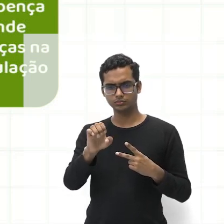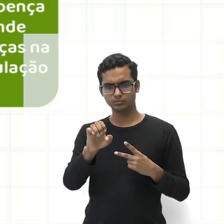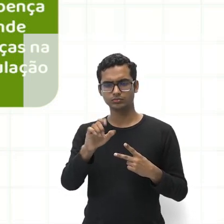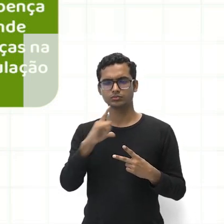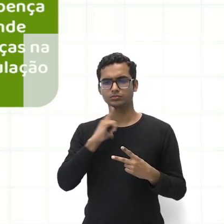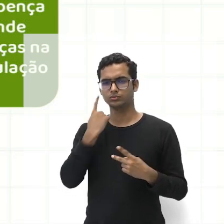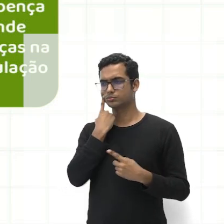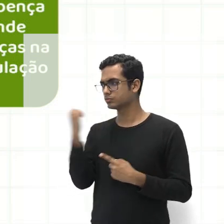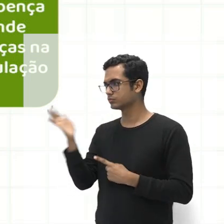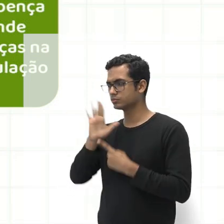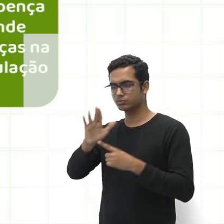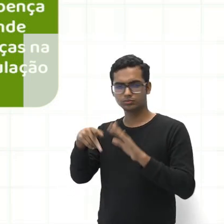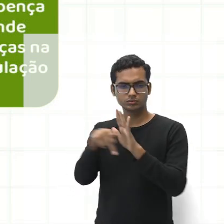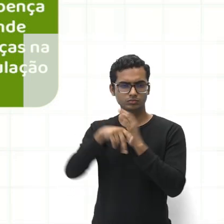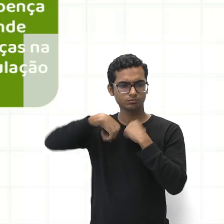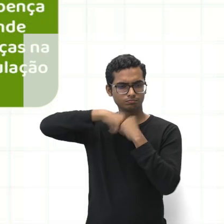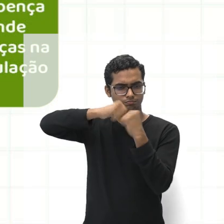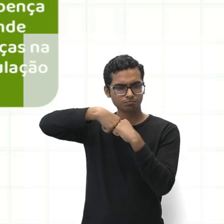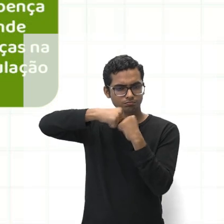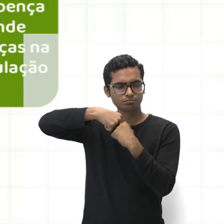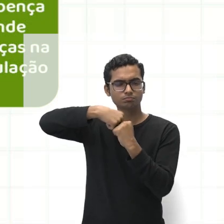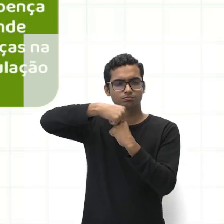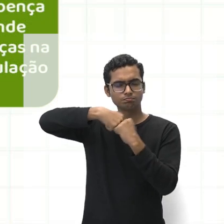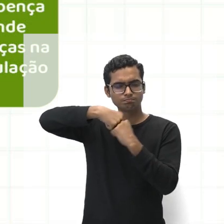um desgaste da cartilaginagem,